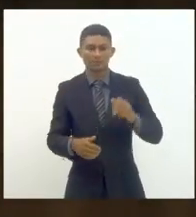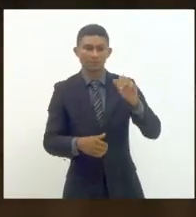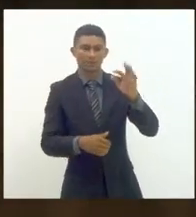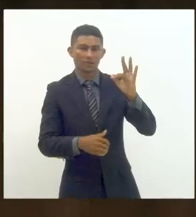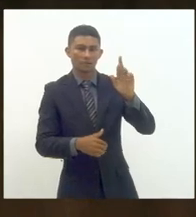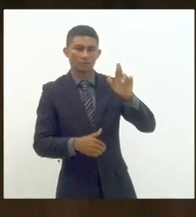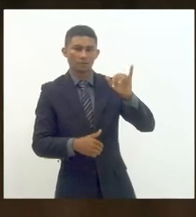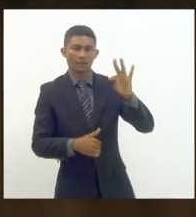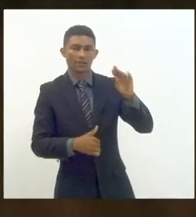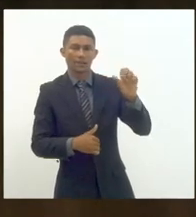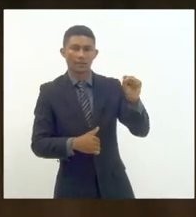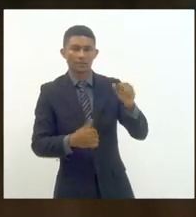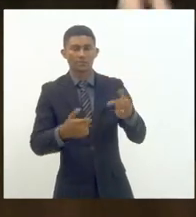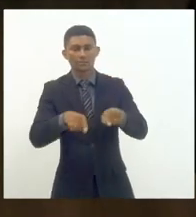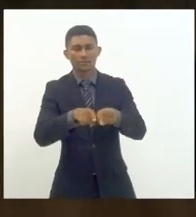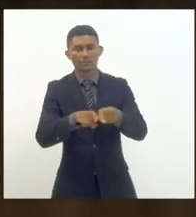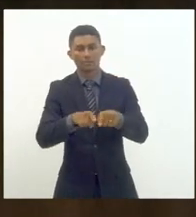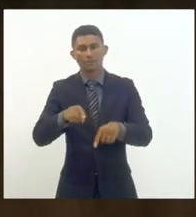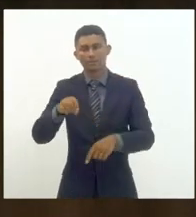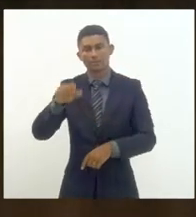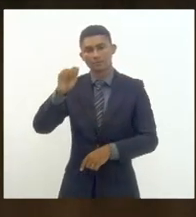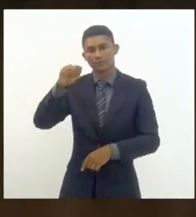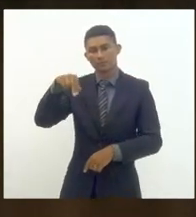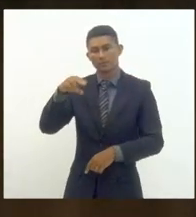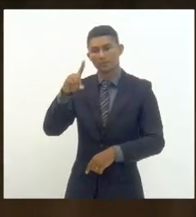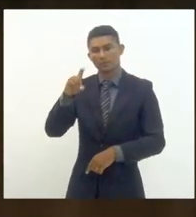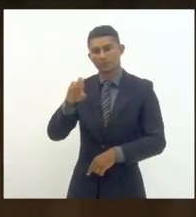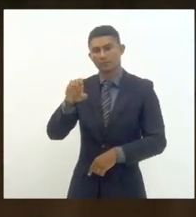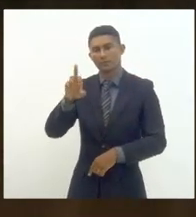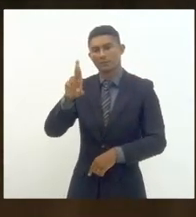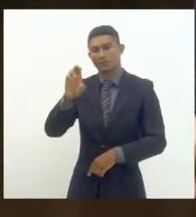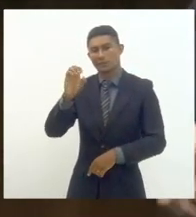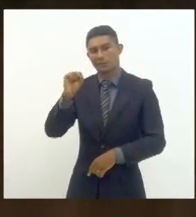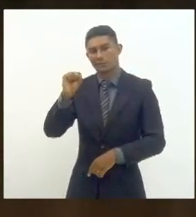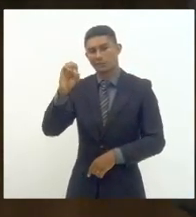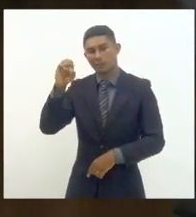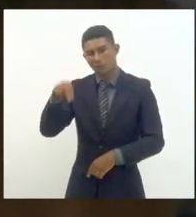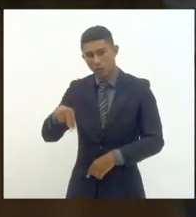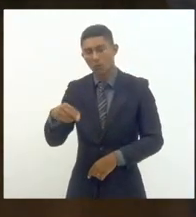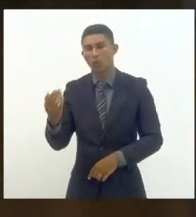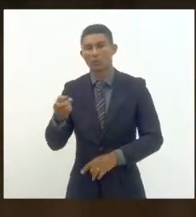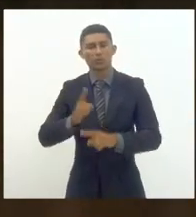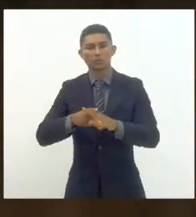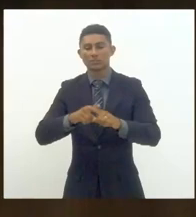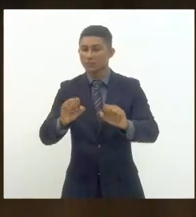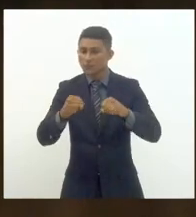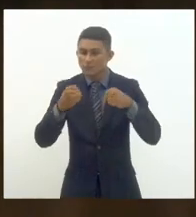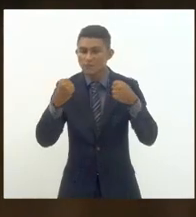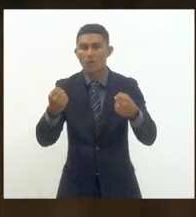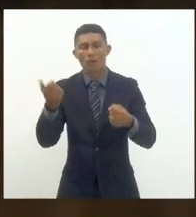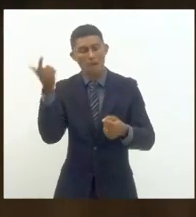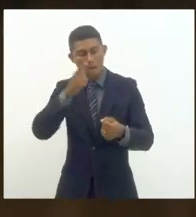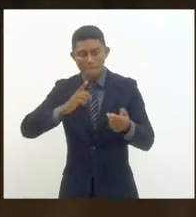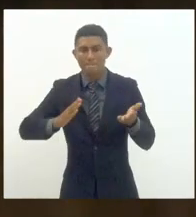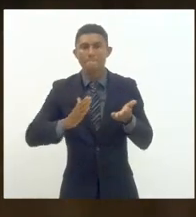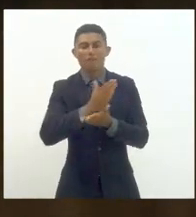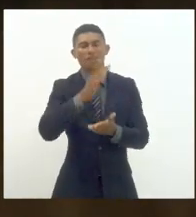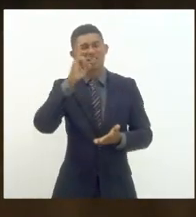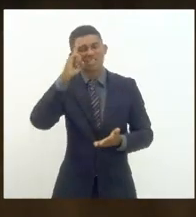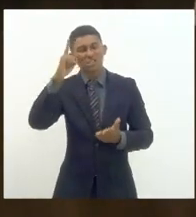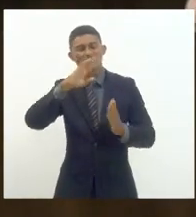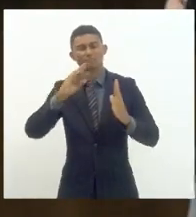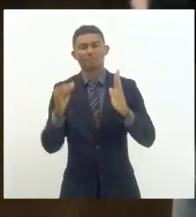Freitas, o deputado Anderson Moraes também, por todo o esforço de aprovar esse dia simbólico, que na realidade é